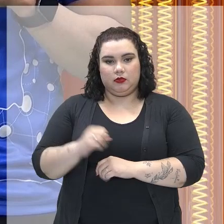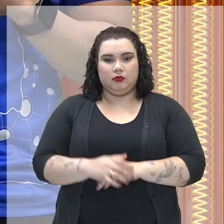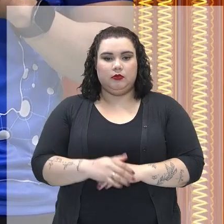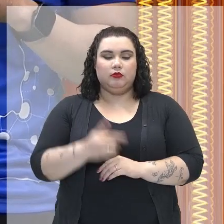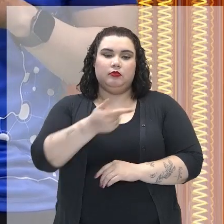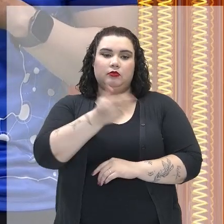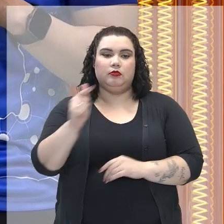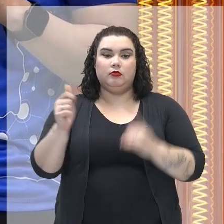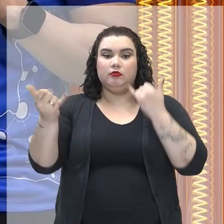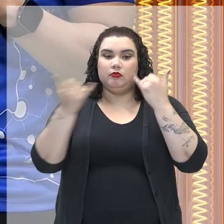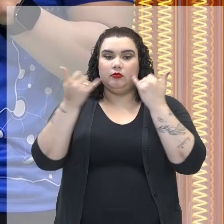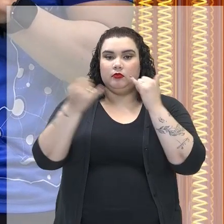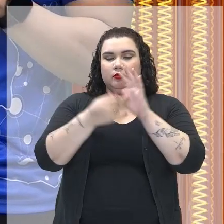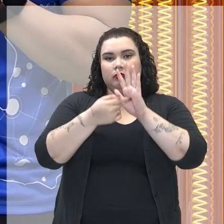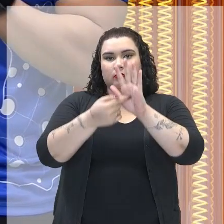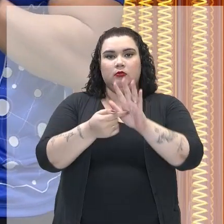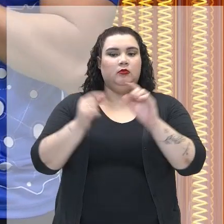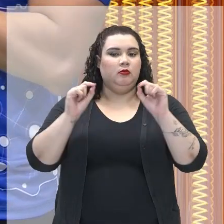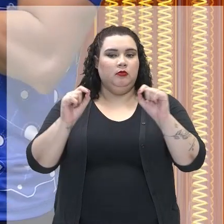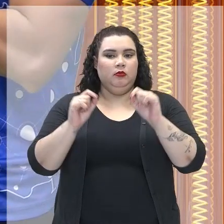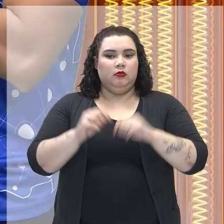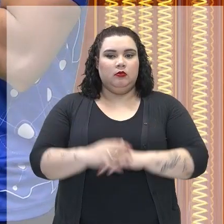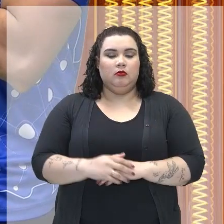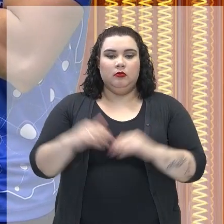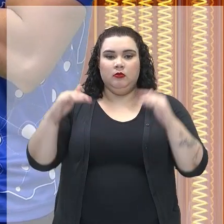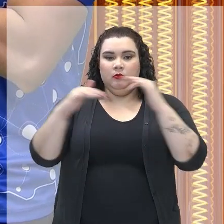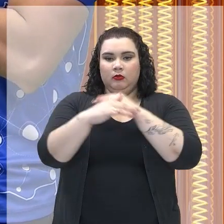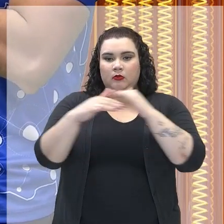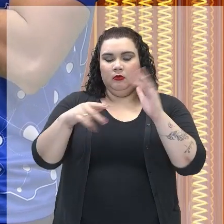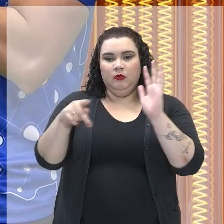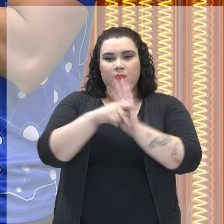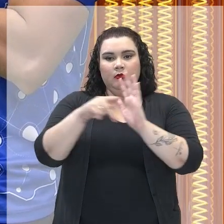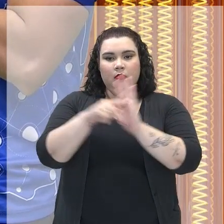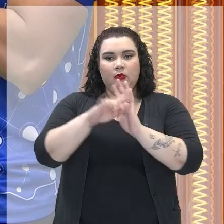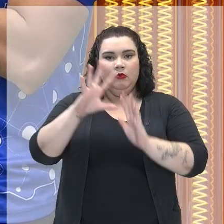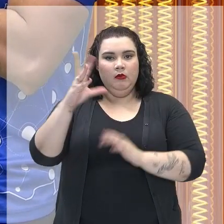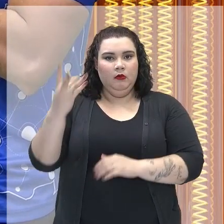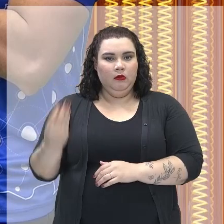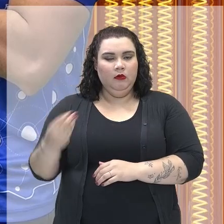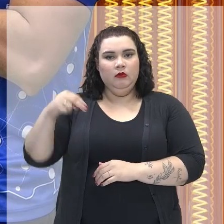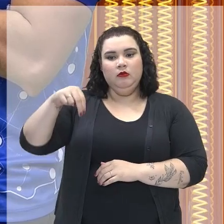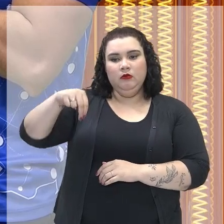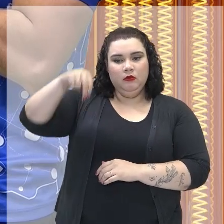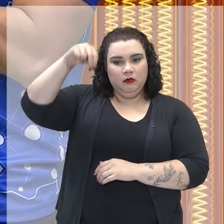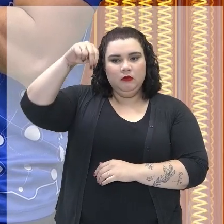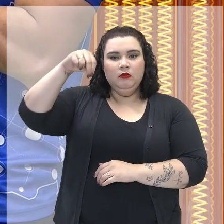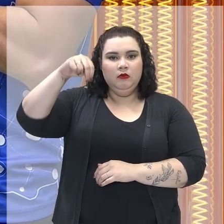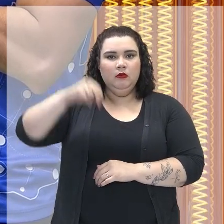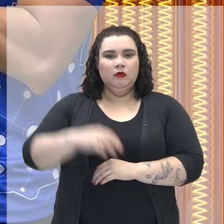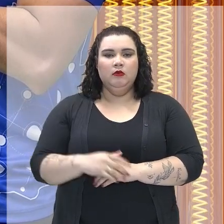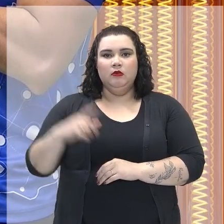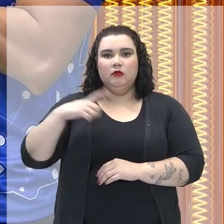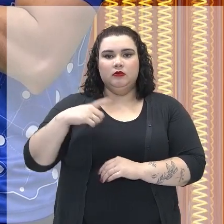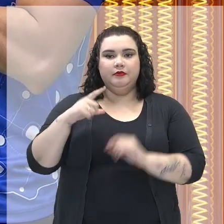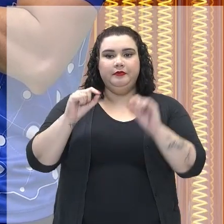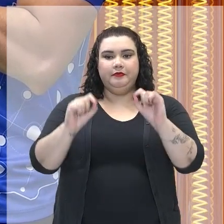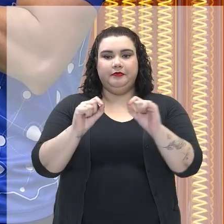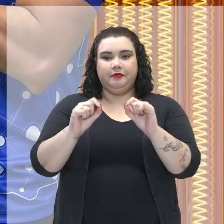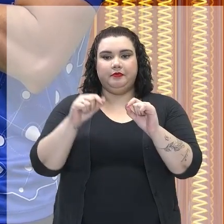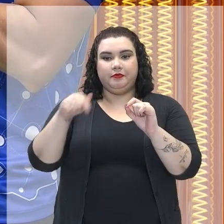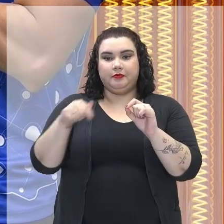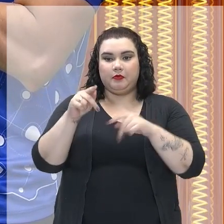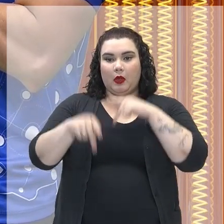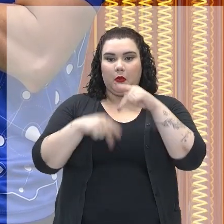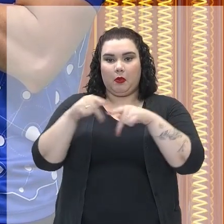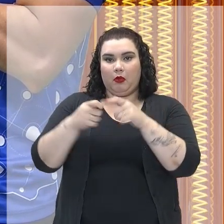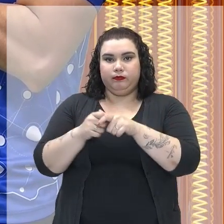que eu gostaria de destacar para vocês é que as cidades na África do Norte ou África Setentrional, elas não são tão populosas